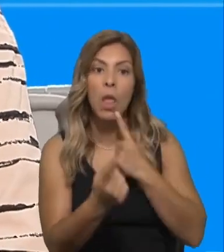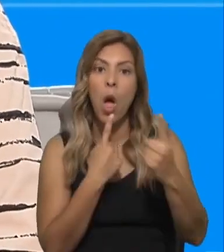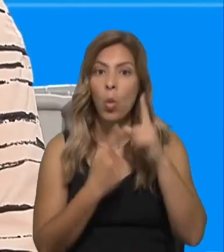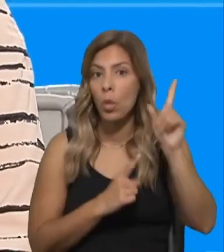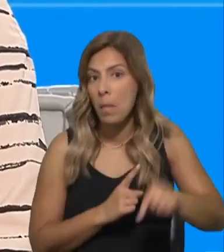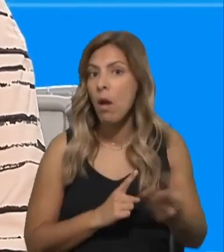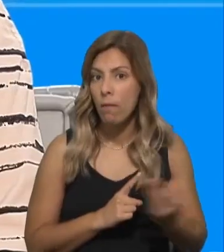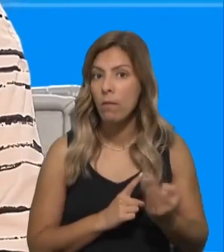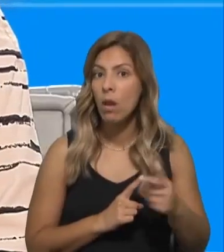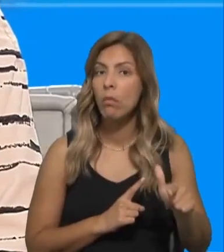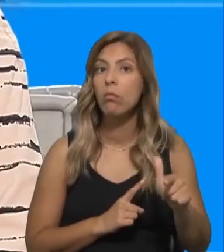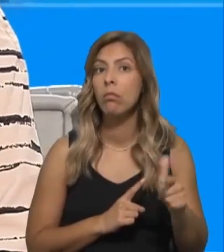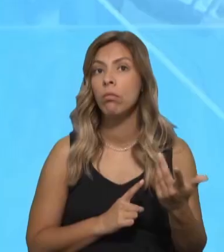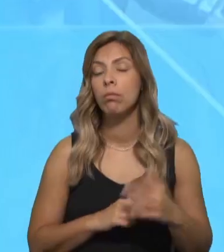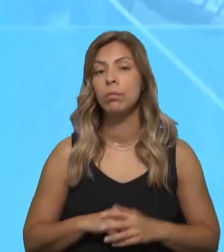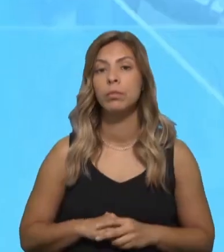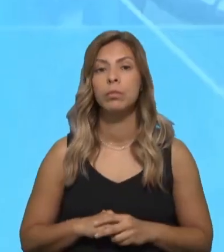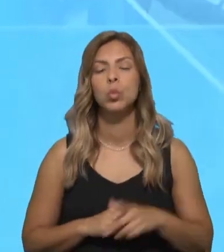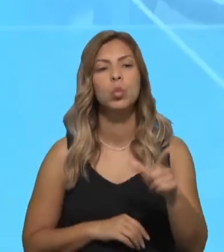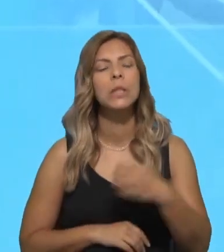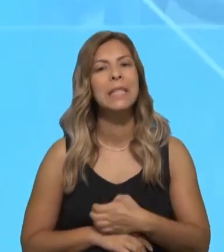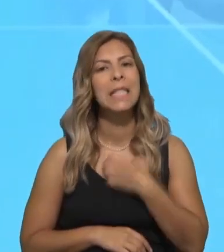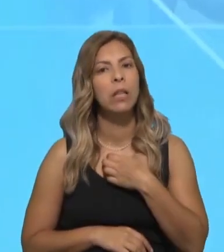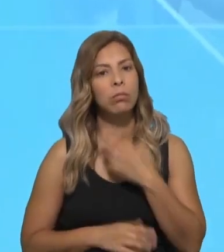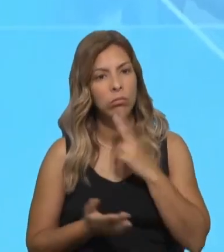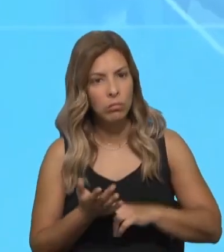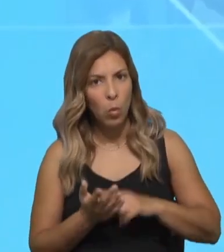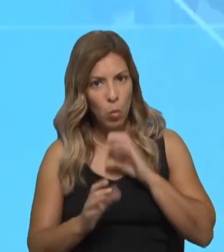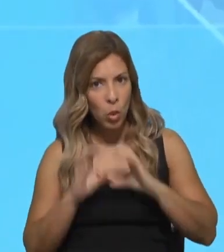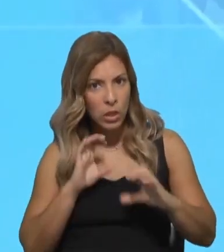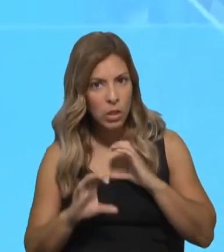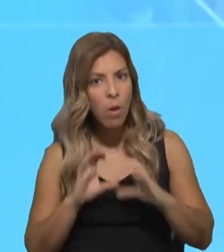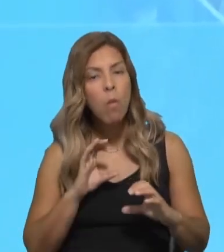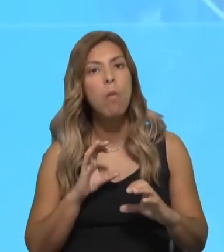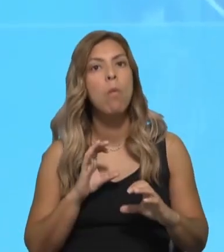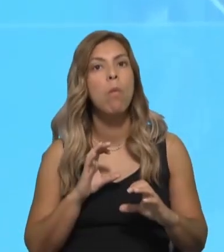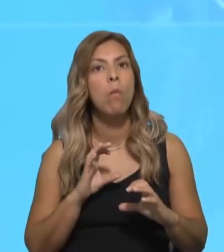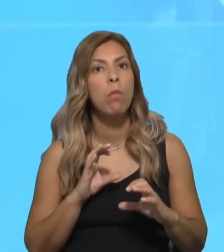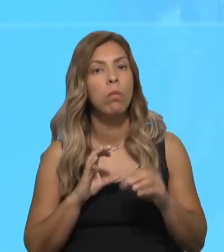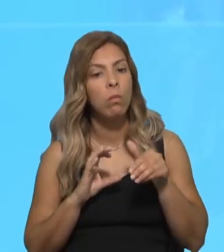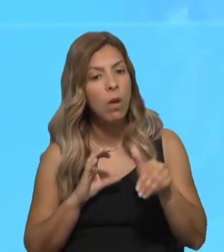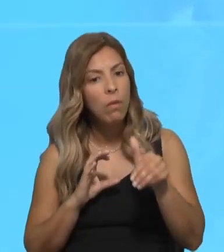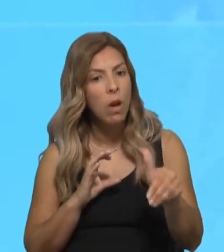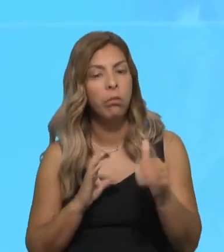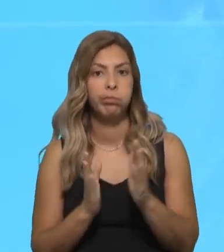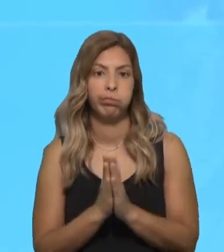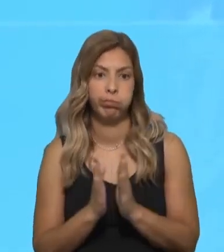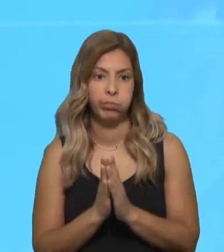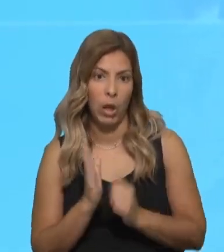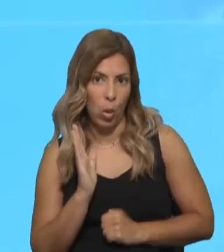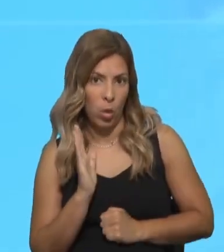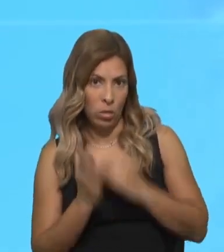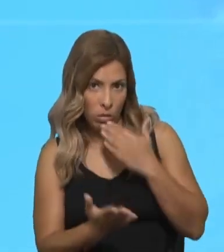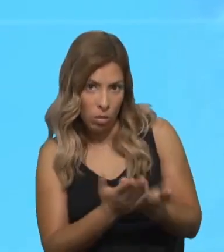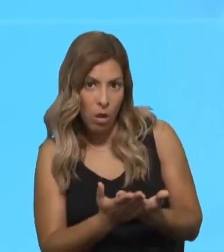um dos grandes objetivos também Mas deste ponto de vista. sentes que é a comunicação em torno, a comunicação da Igreja Católica que pode furar